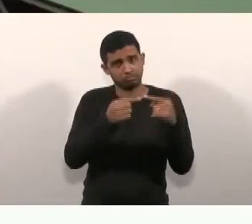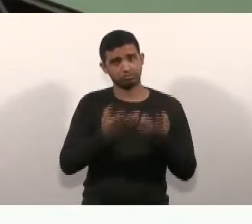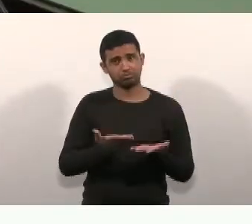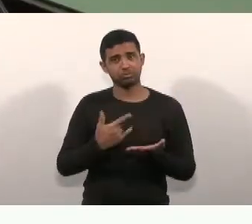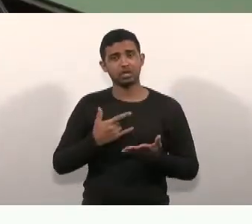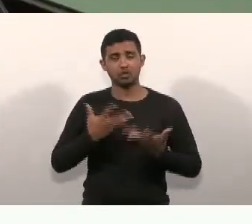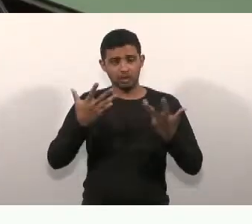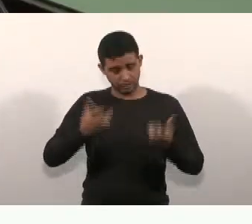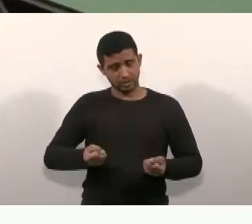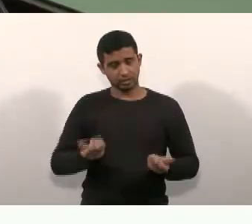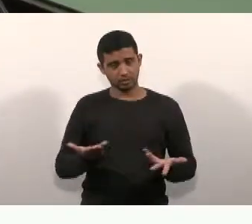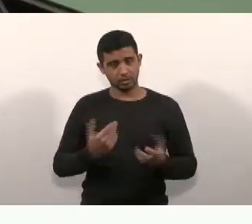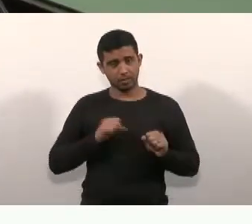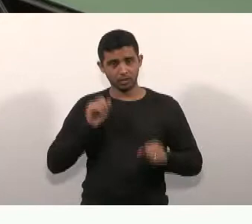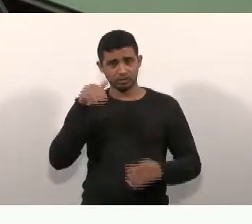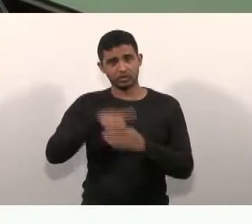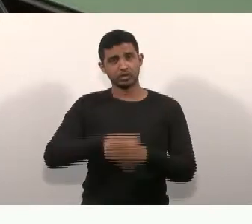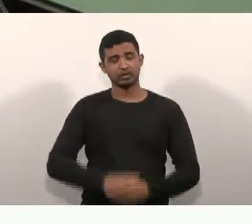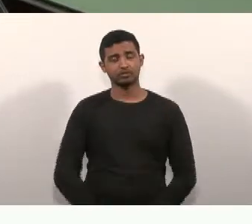já posso votar.